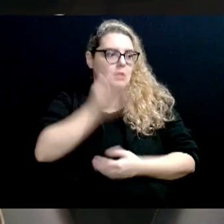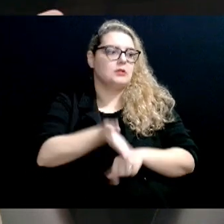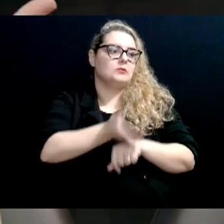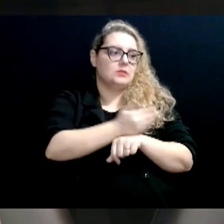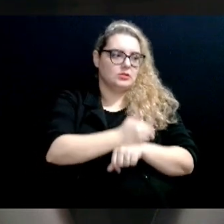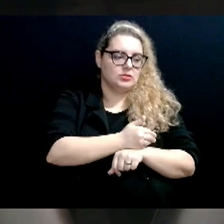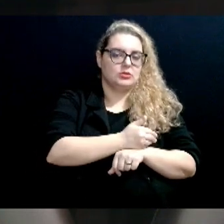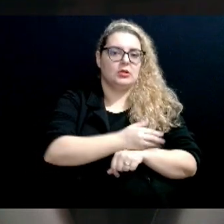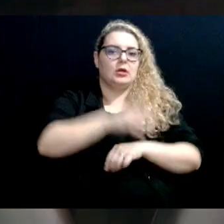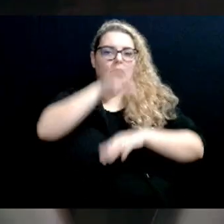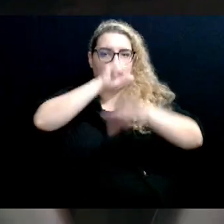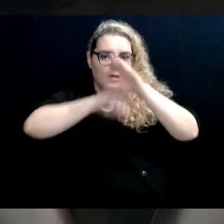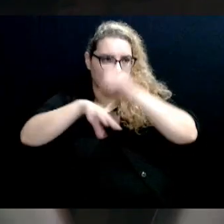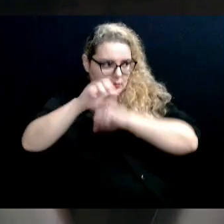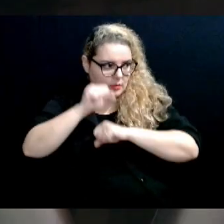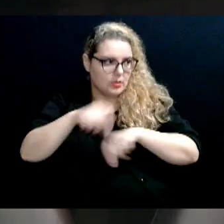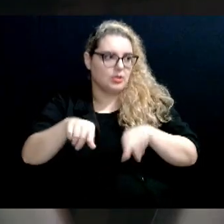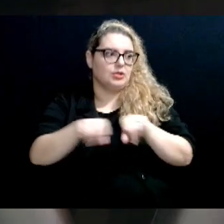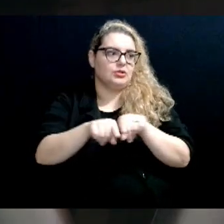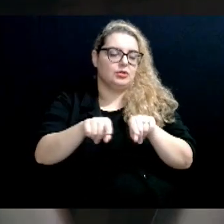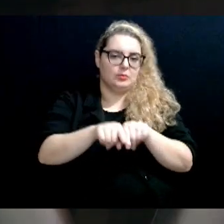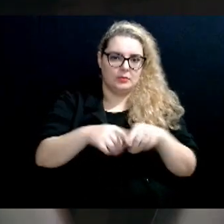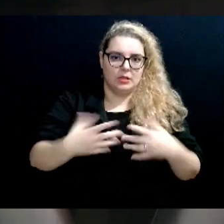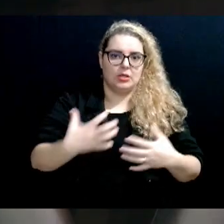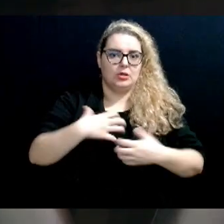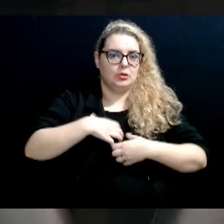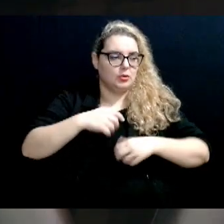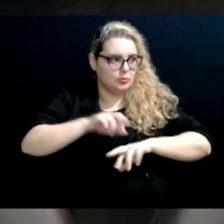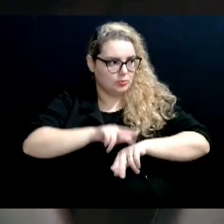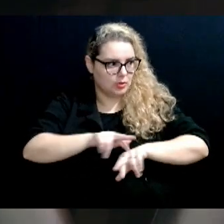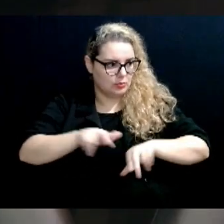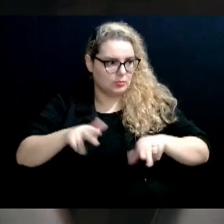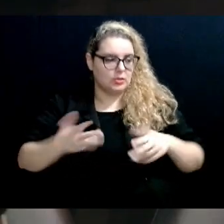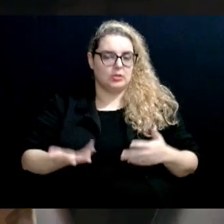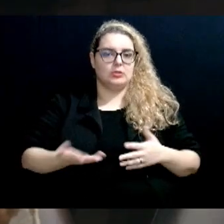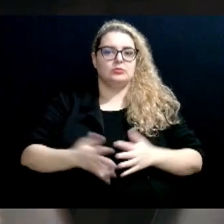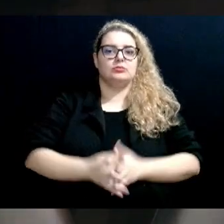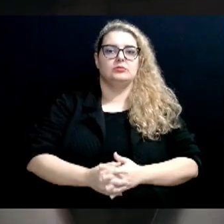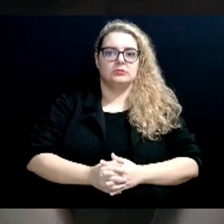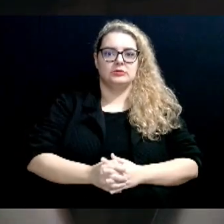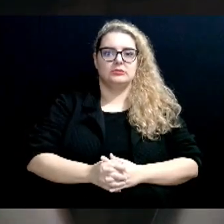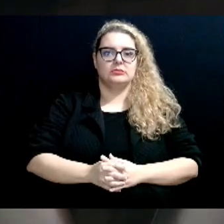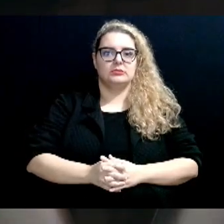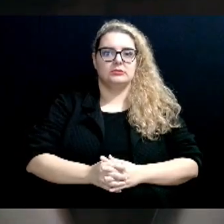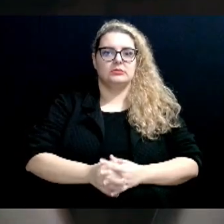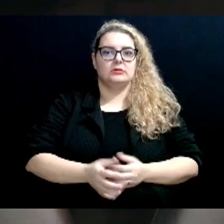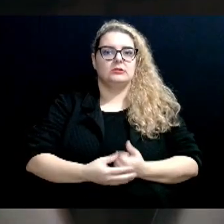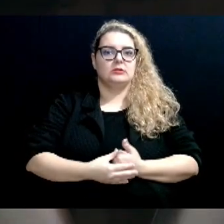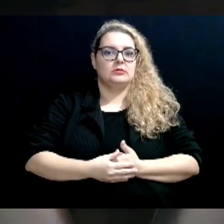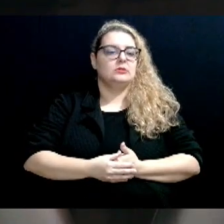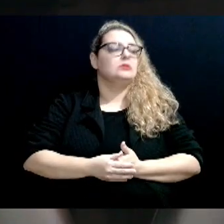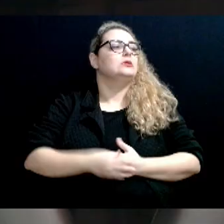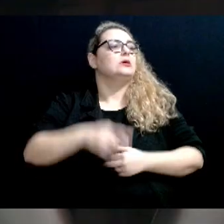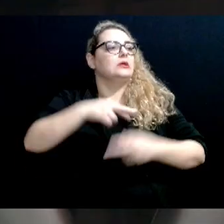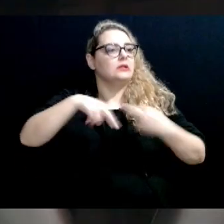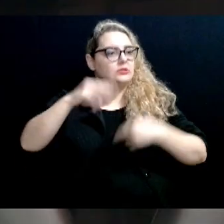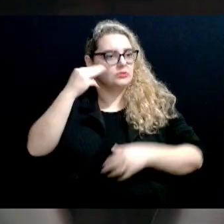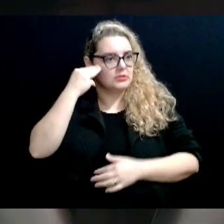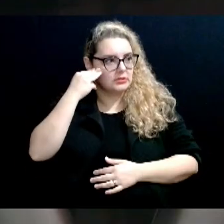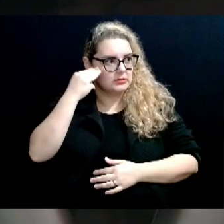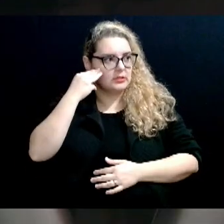aprender também com aquelas emoções que estão associadas às memórias, prever